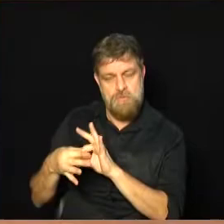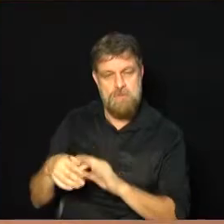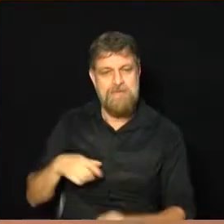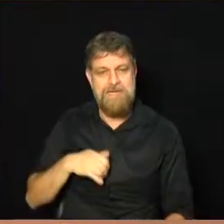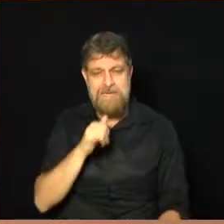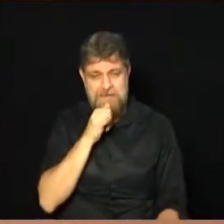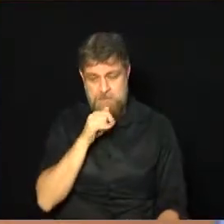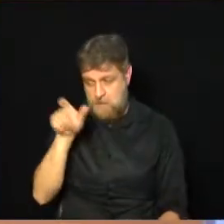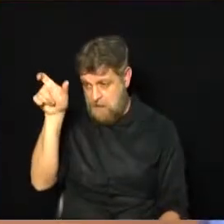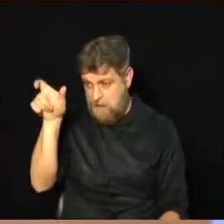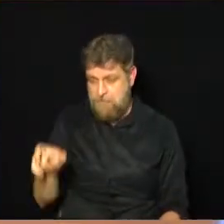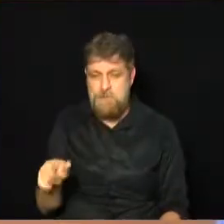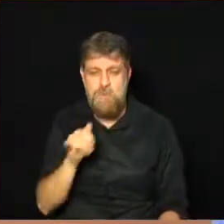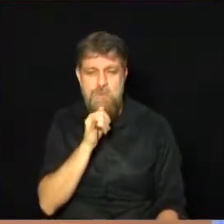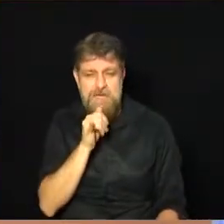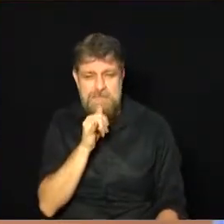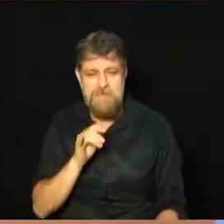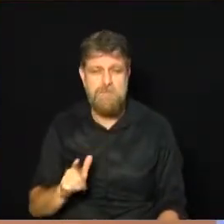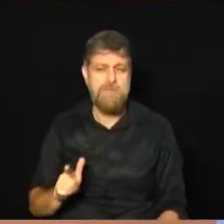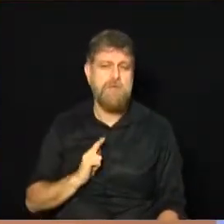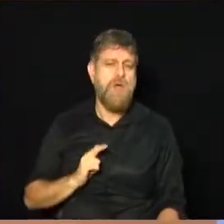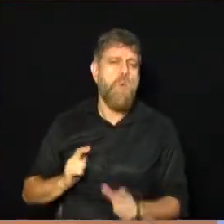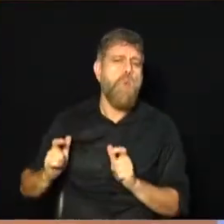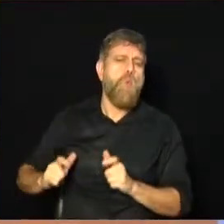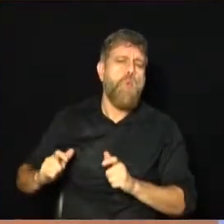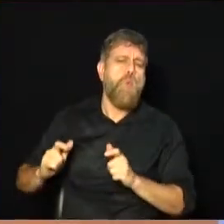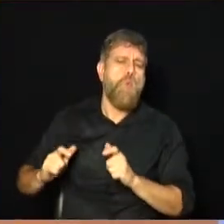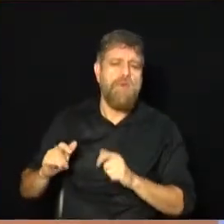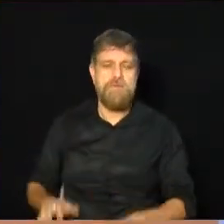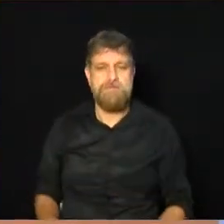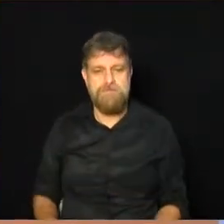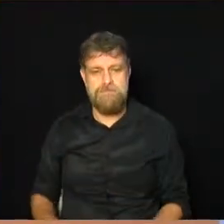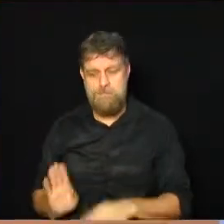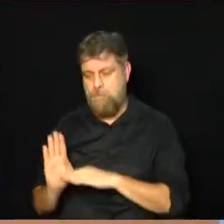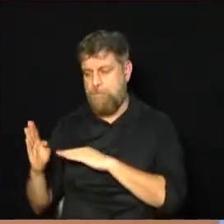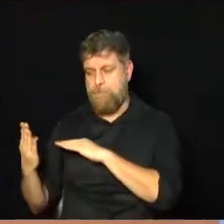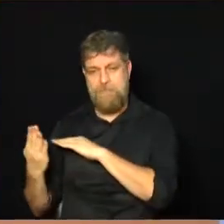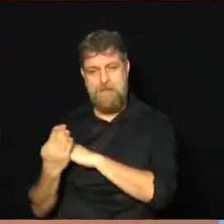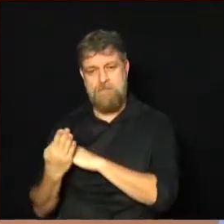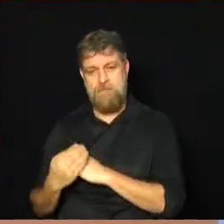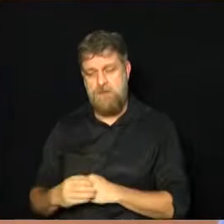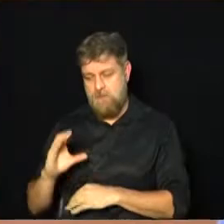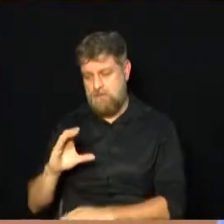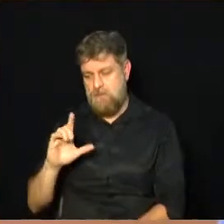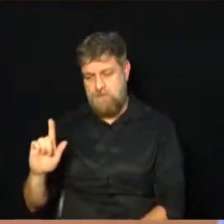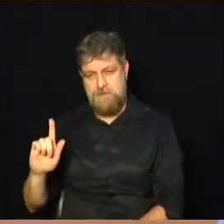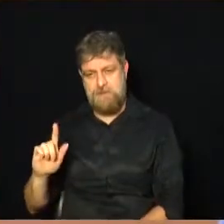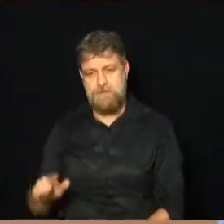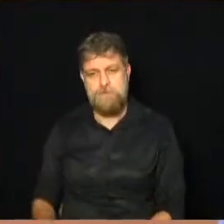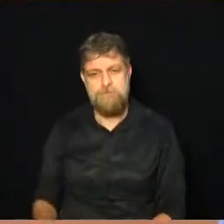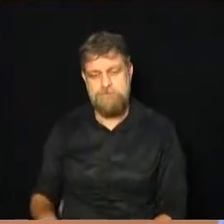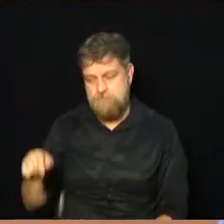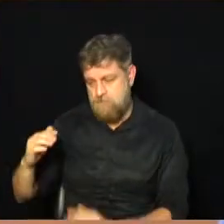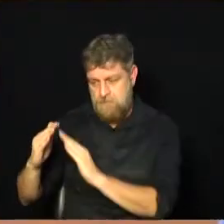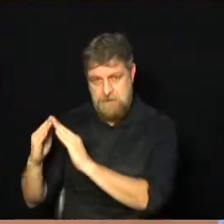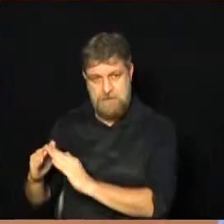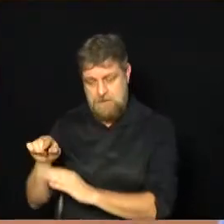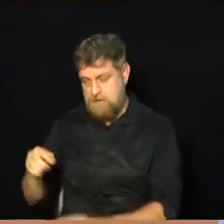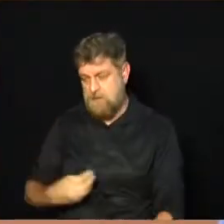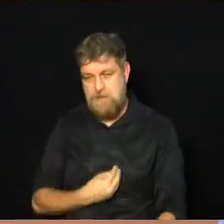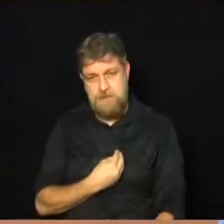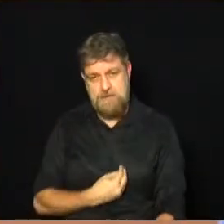cidadão que, por exemplo, ele está ali dentro do bairro, lá na região lá do Campo Grande, lá na sua região lá, ô